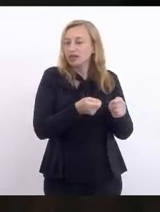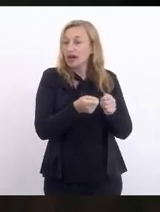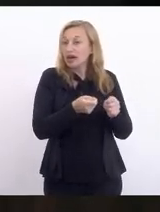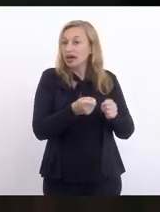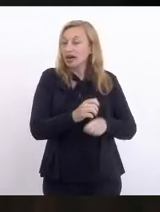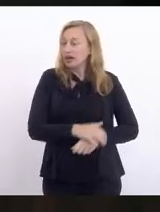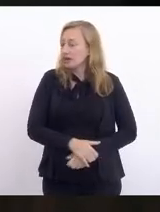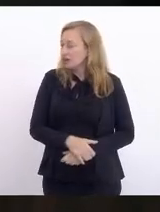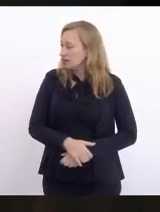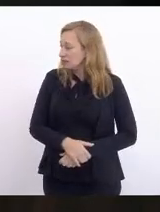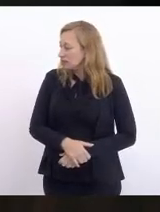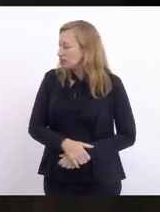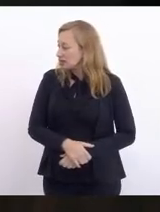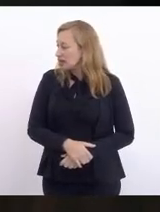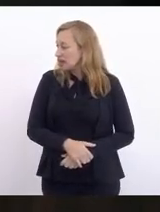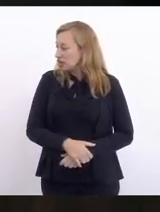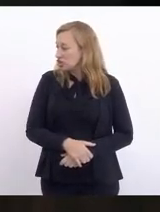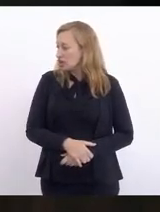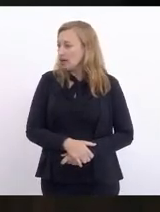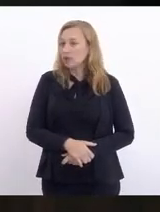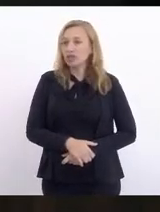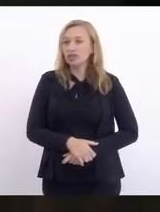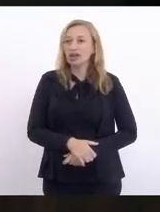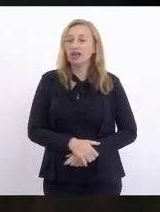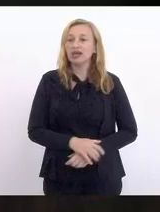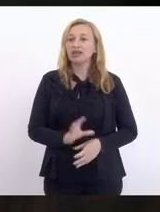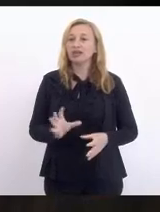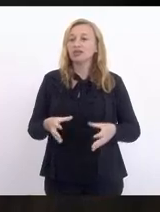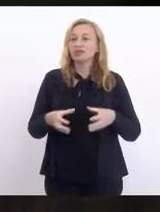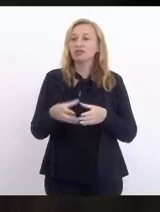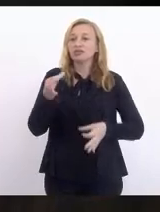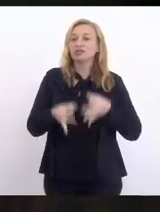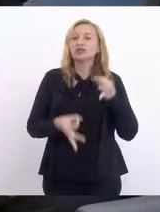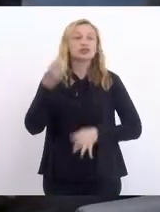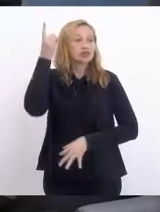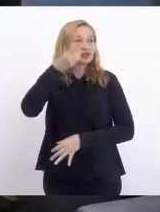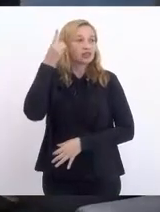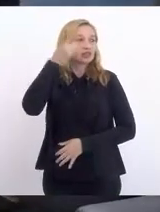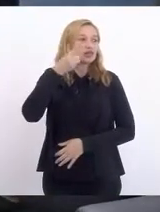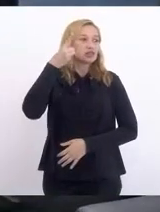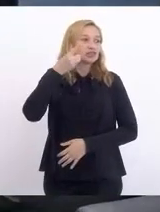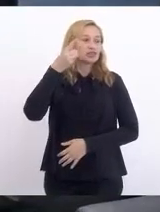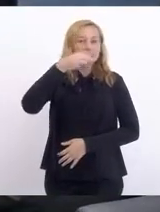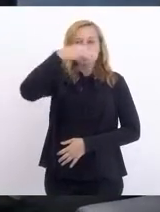para emitir parecer para a comissão de constituição e justiça adaptada mais batido